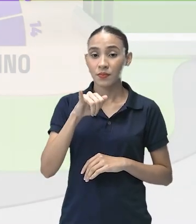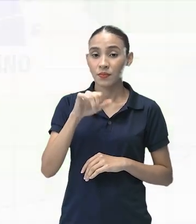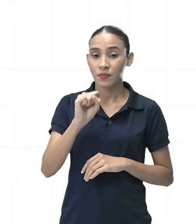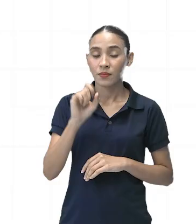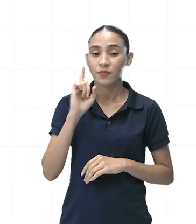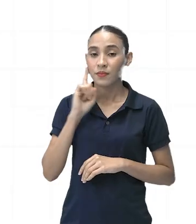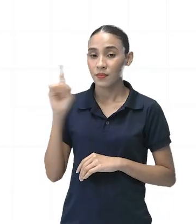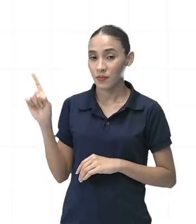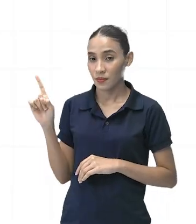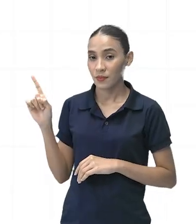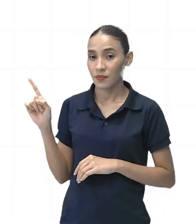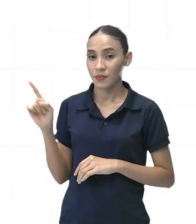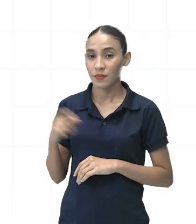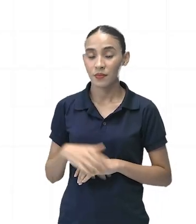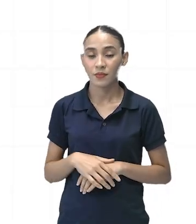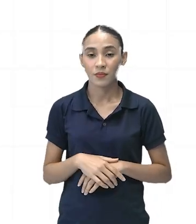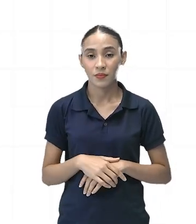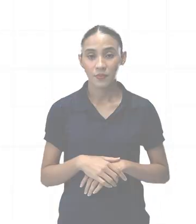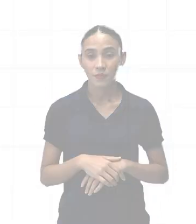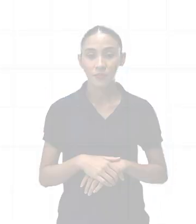os sais.